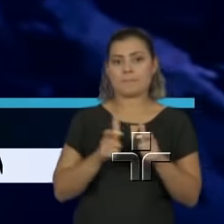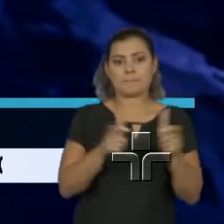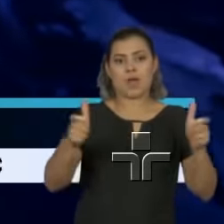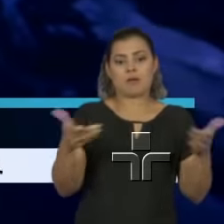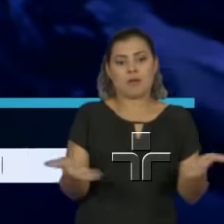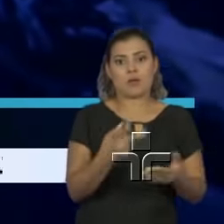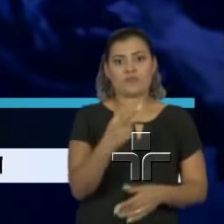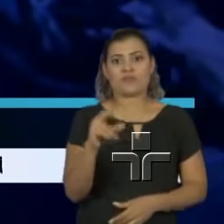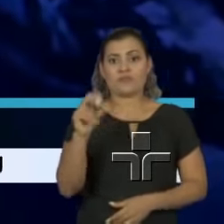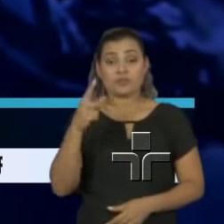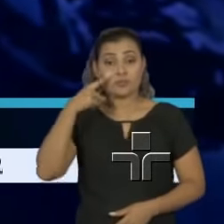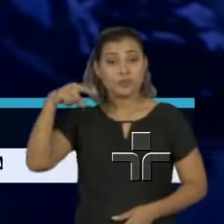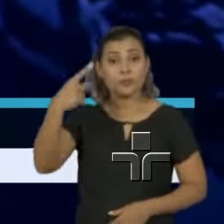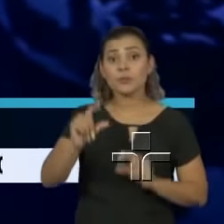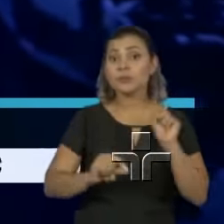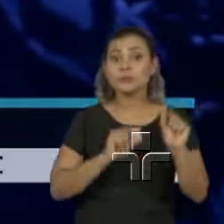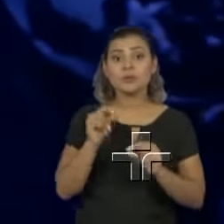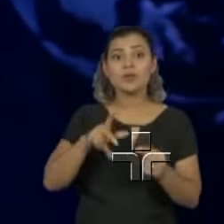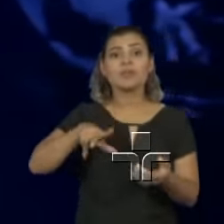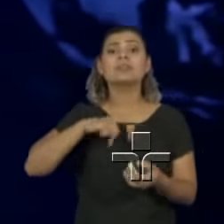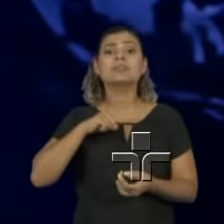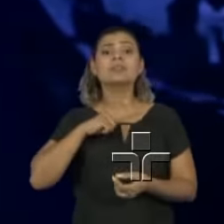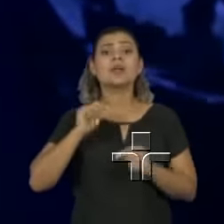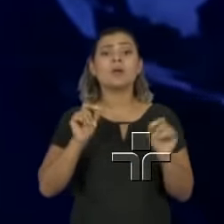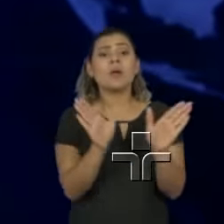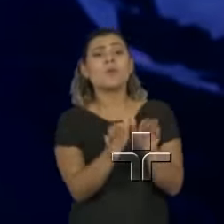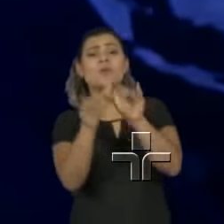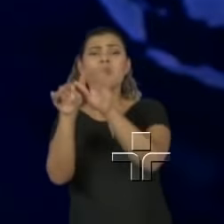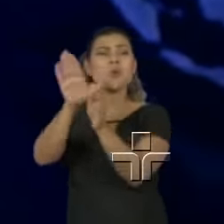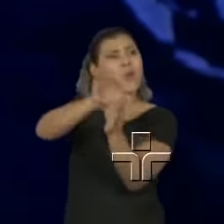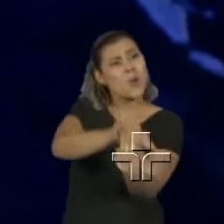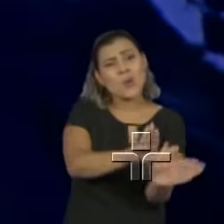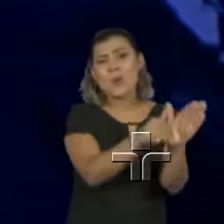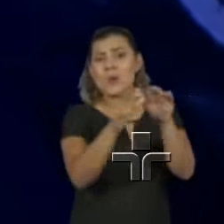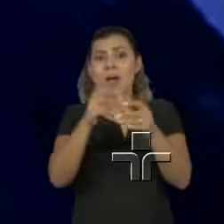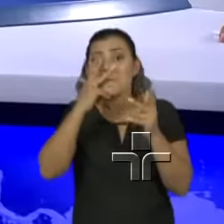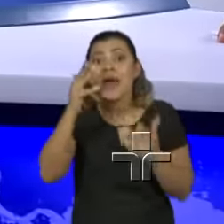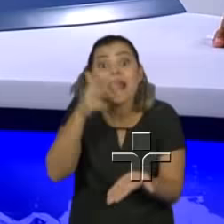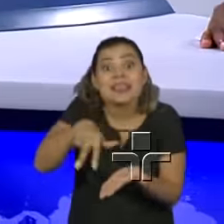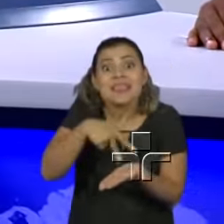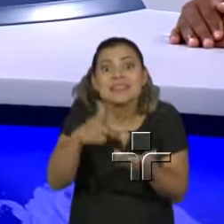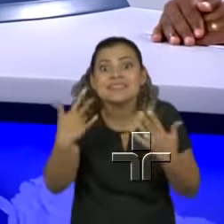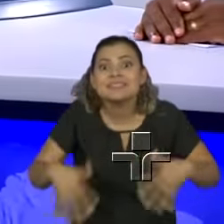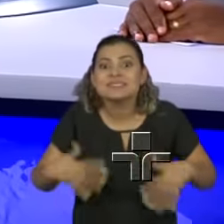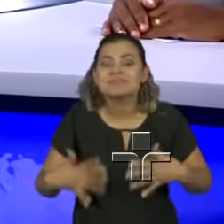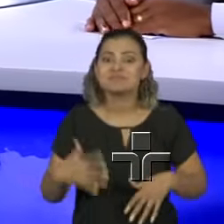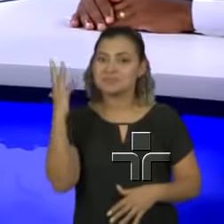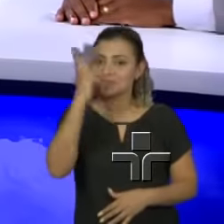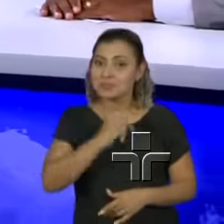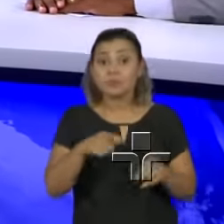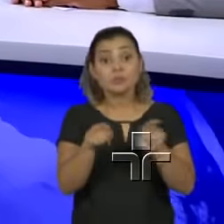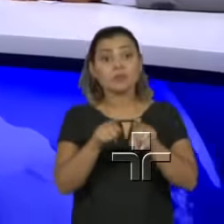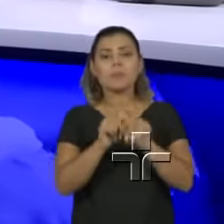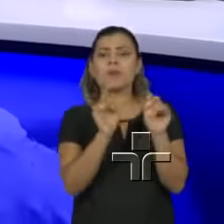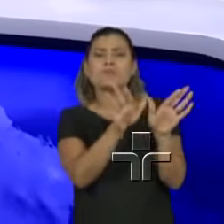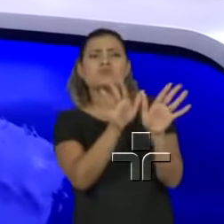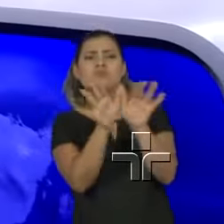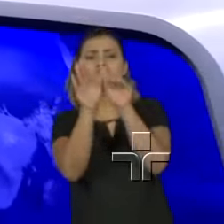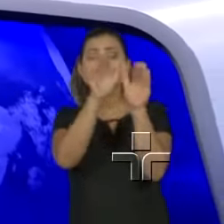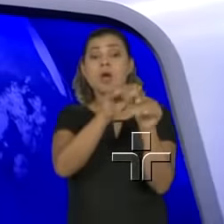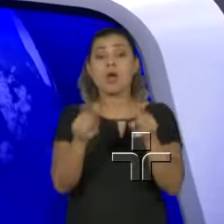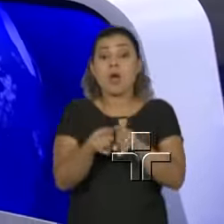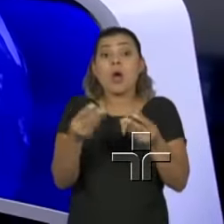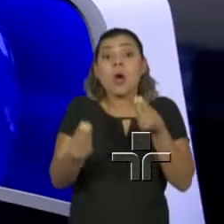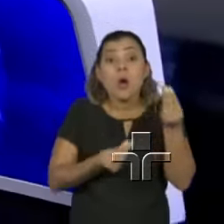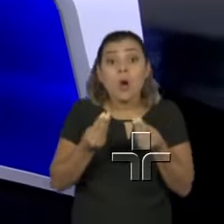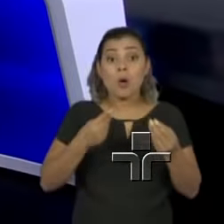E você vai ver a seguir a bela dança de pássaros que fogem do frio russo. E como a baixa qualidade da internet interfere na